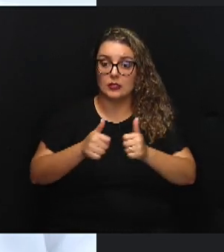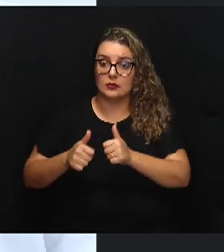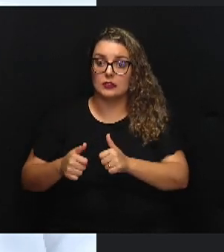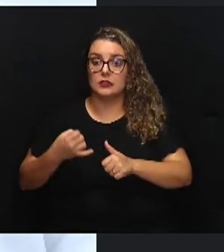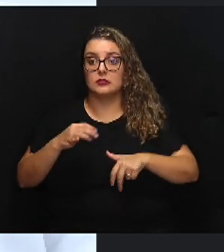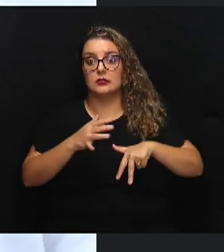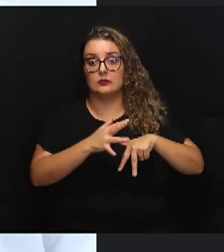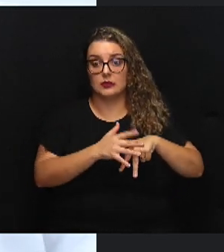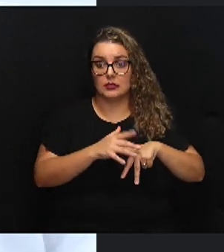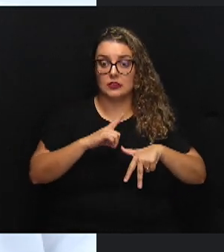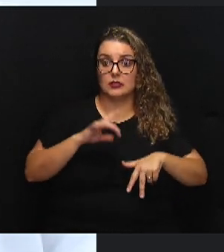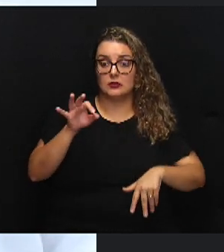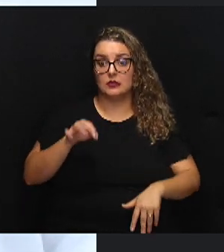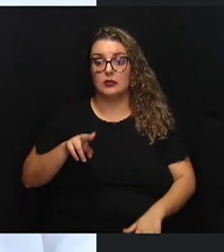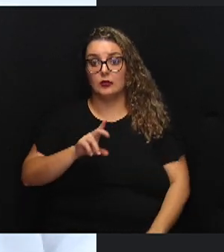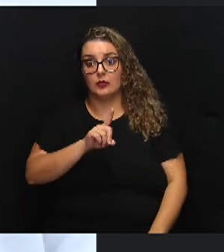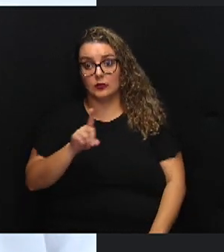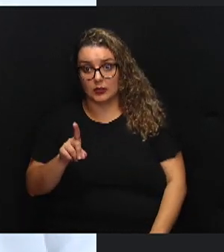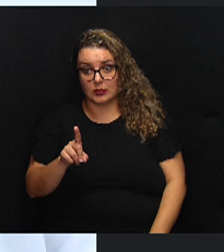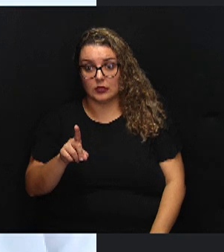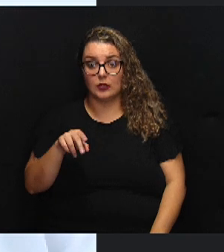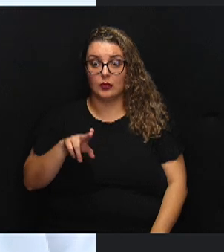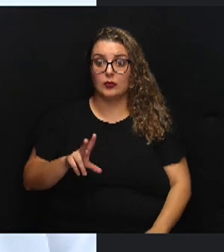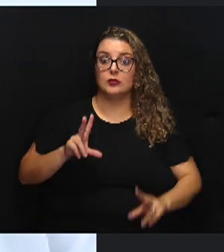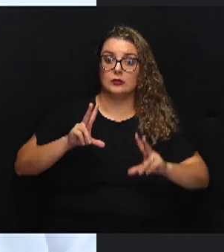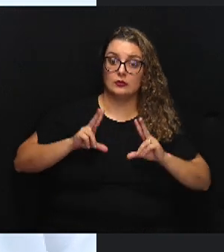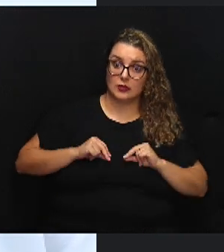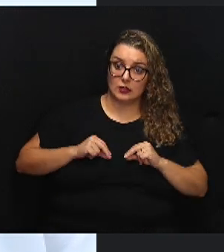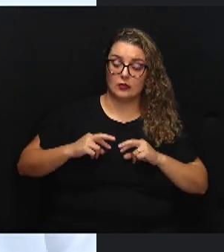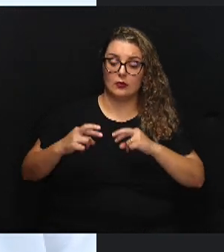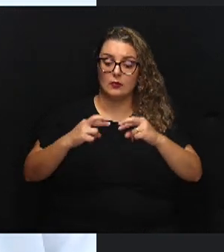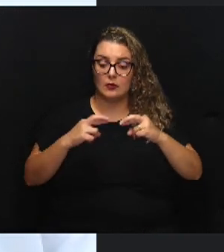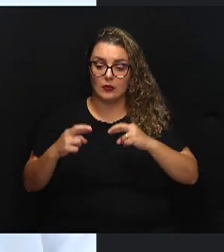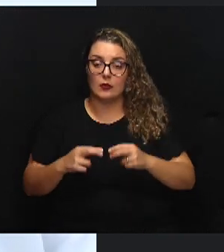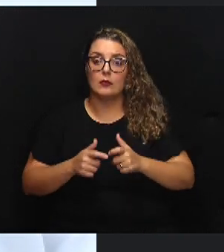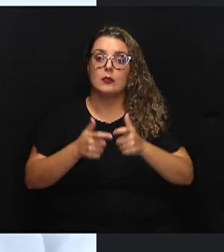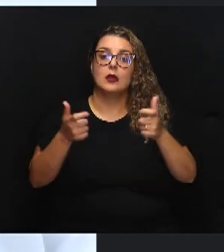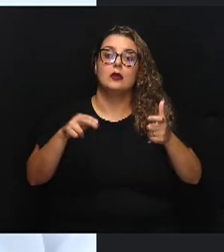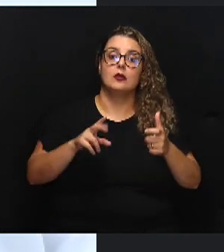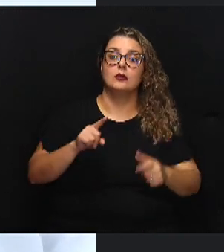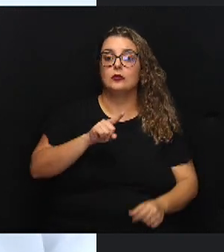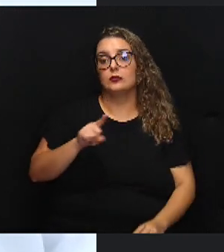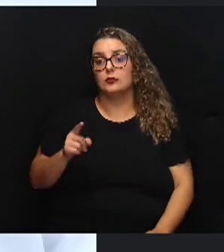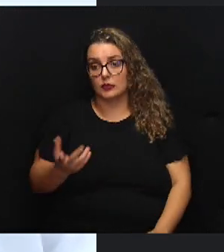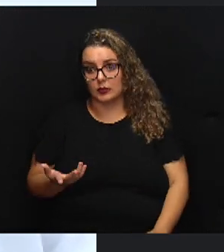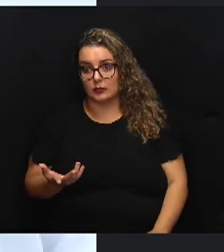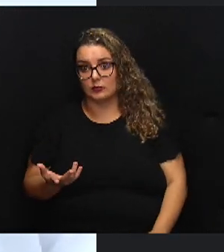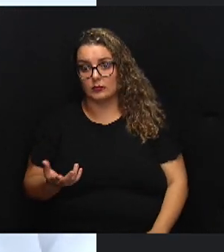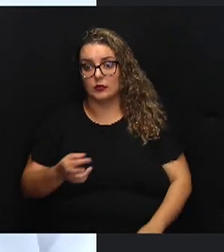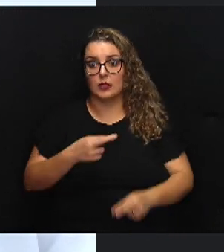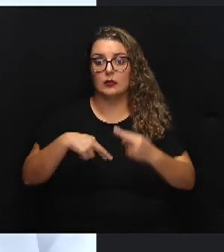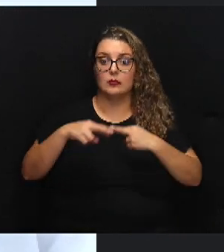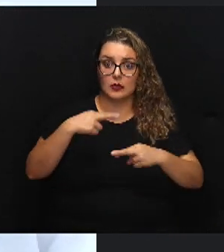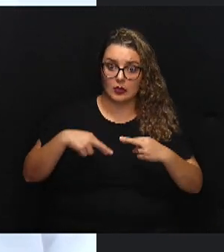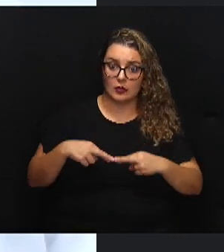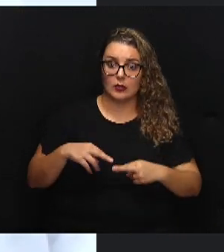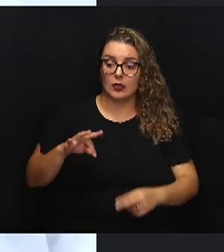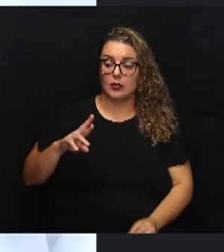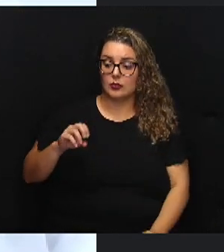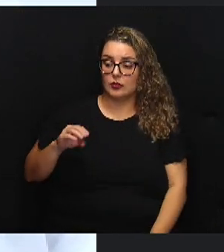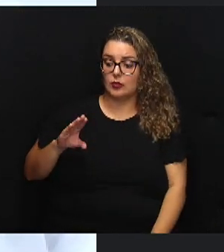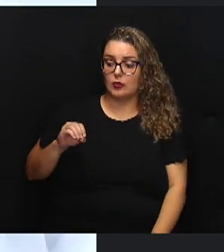paciente tem essa tendência ou não, ou se ela merece uma investigação maior ou não para as questões relacionadas à